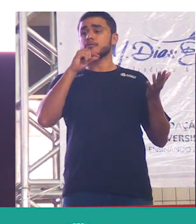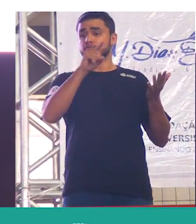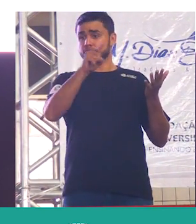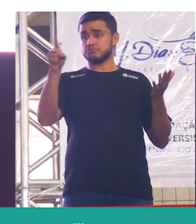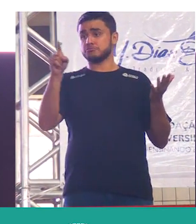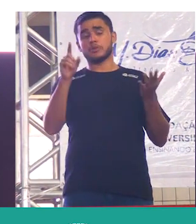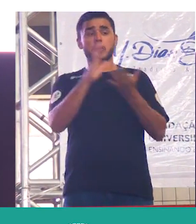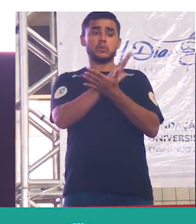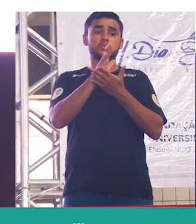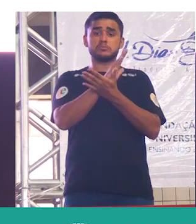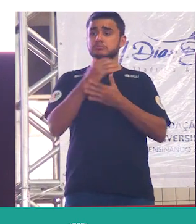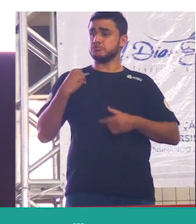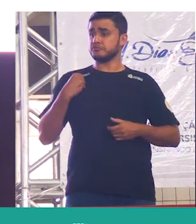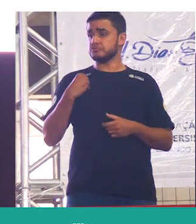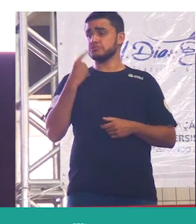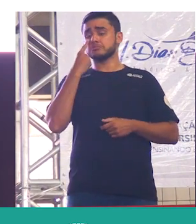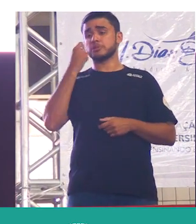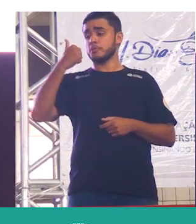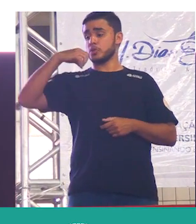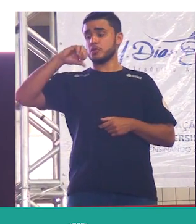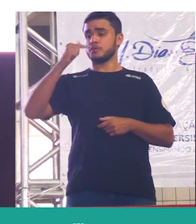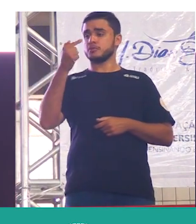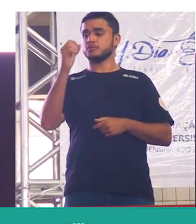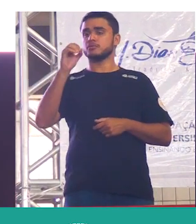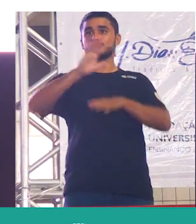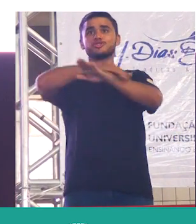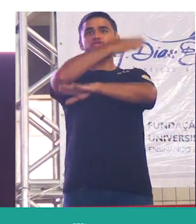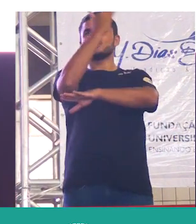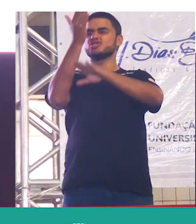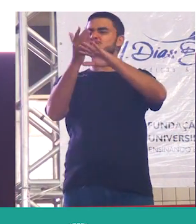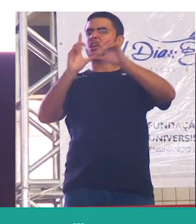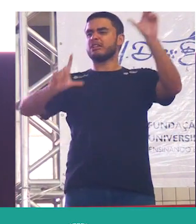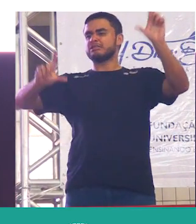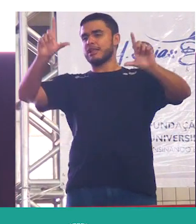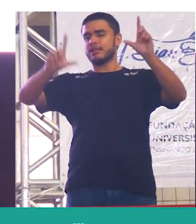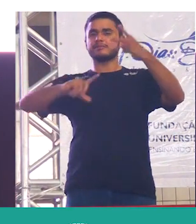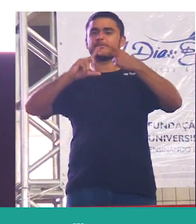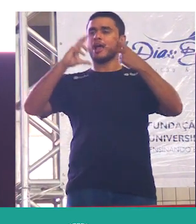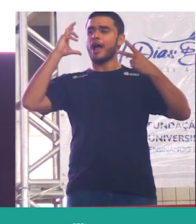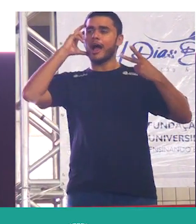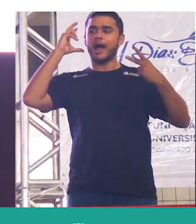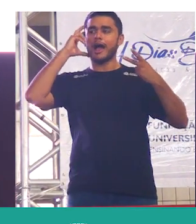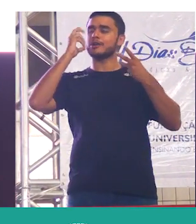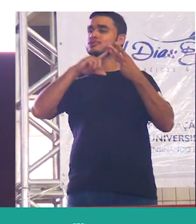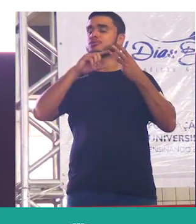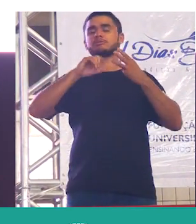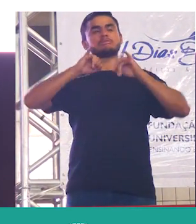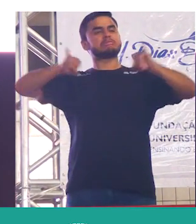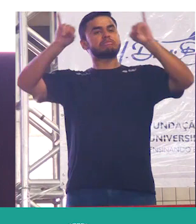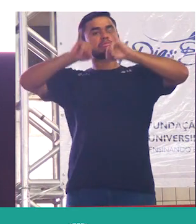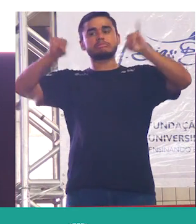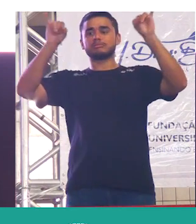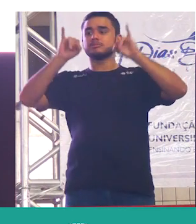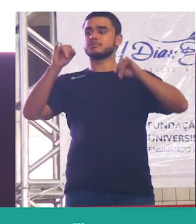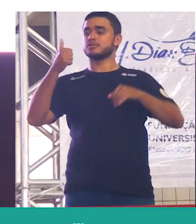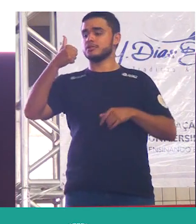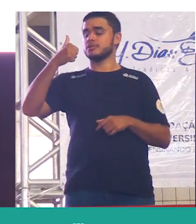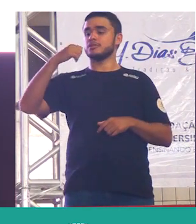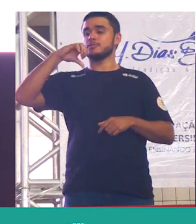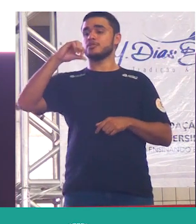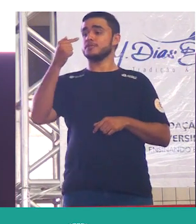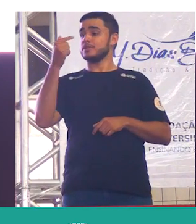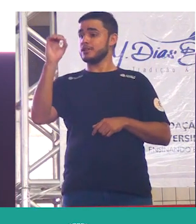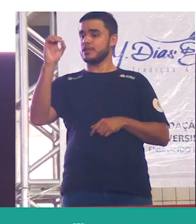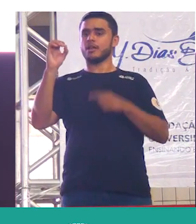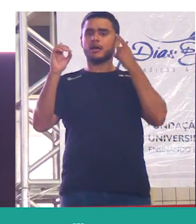disso. Era o dia todinho, televisão e rádio falando disso. 90 milhões